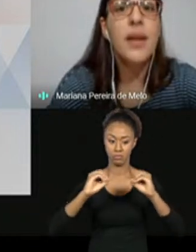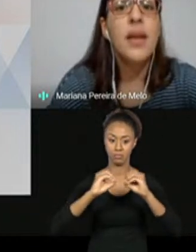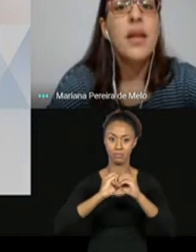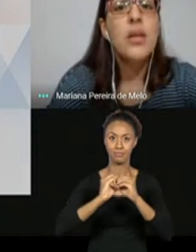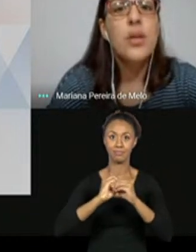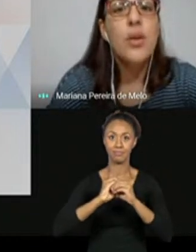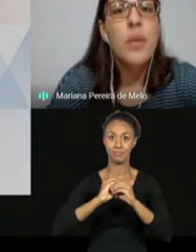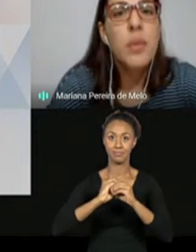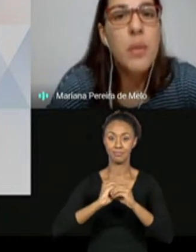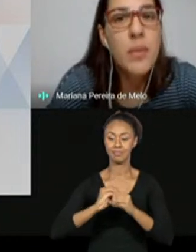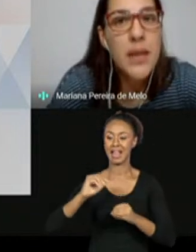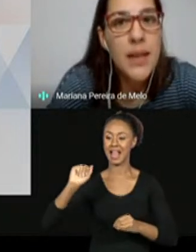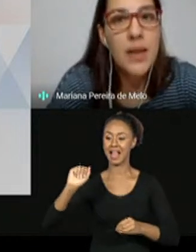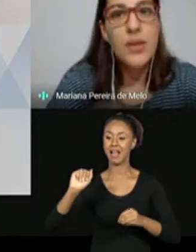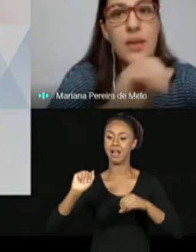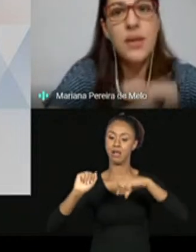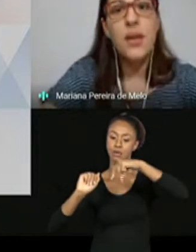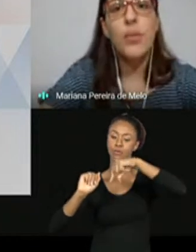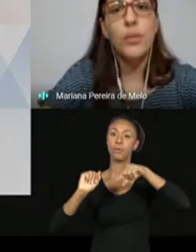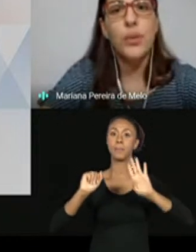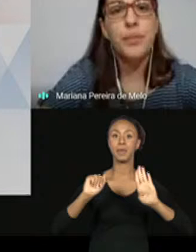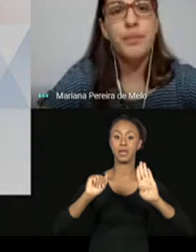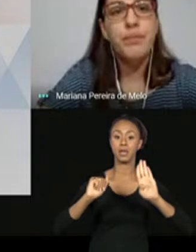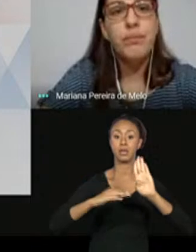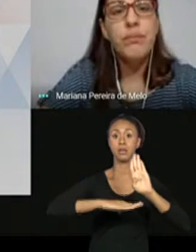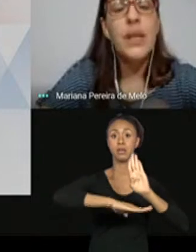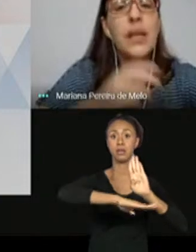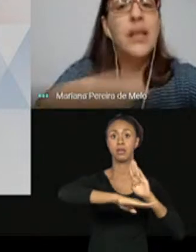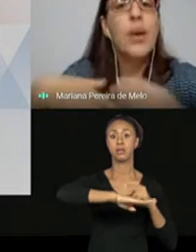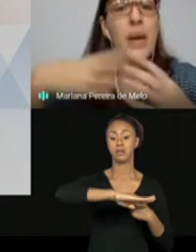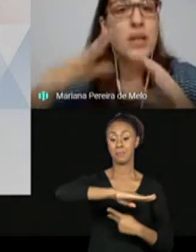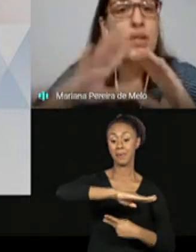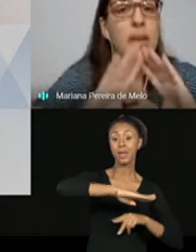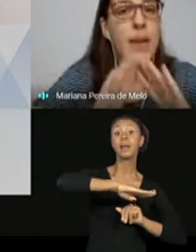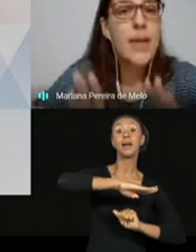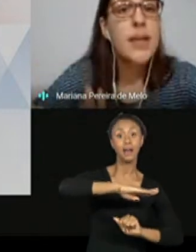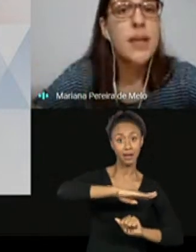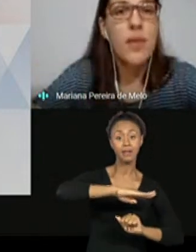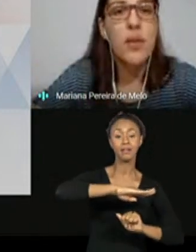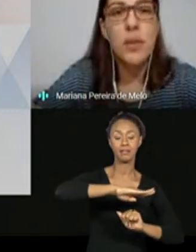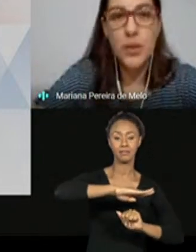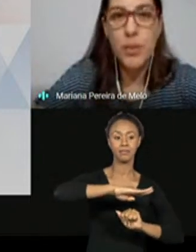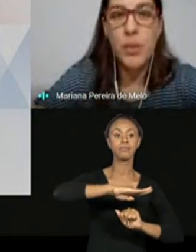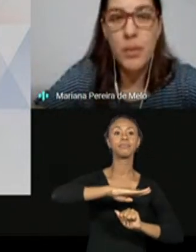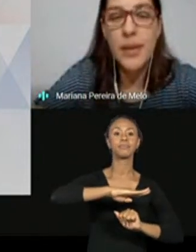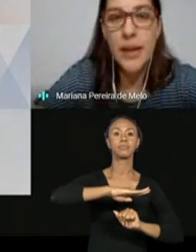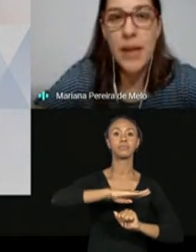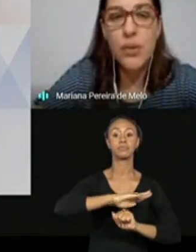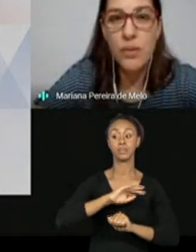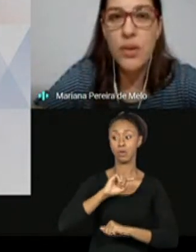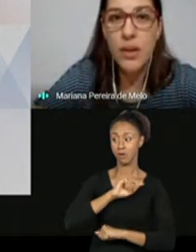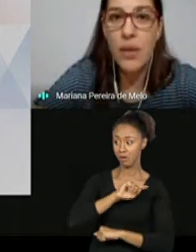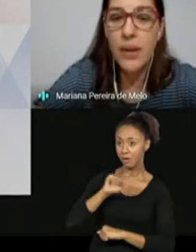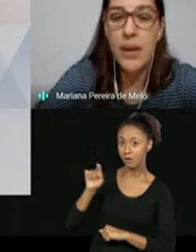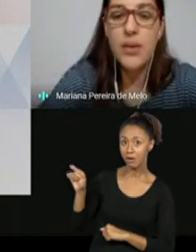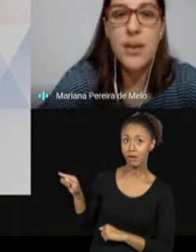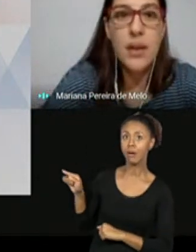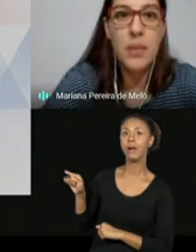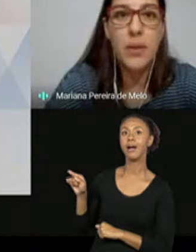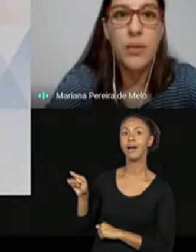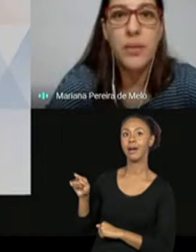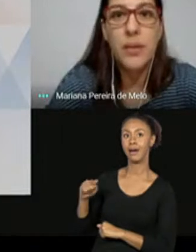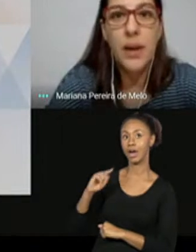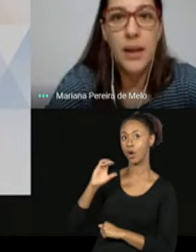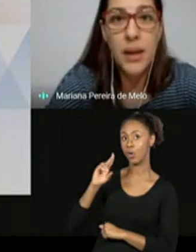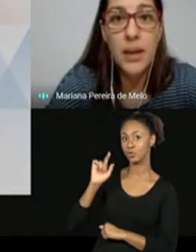né, sobre a probabilidade desse segundo. Então, a partir dessas fórmulas de probabilidade condicional aqui de